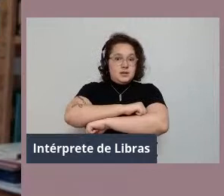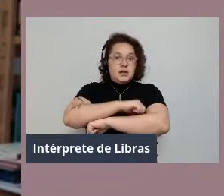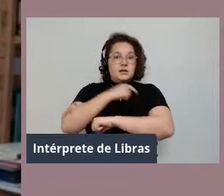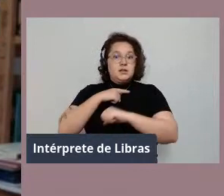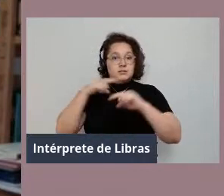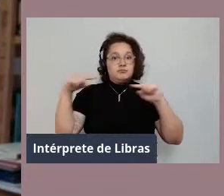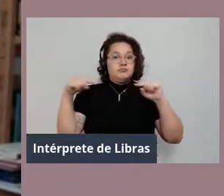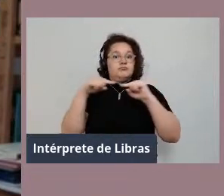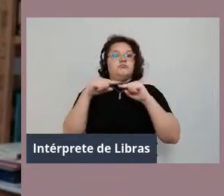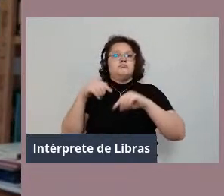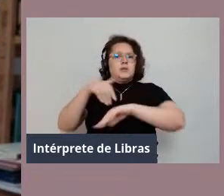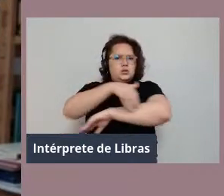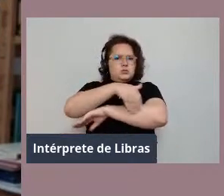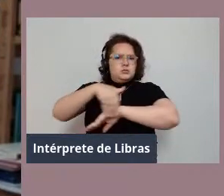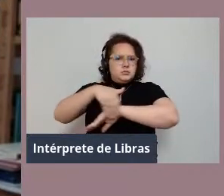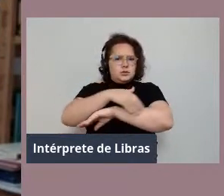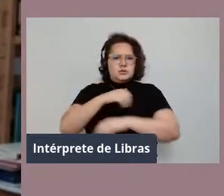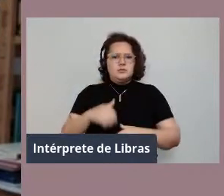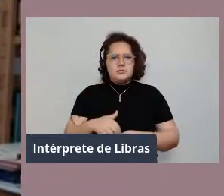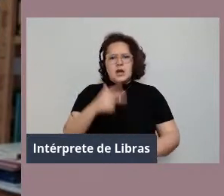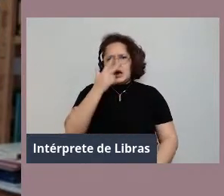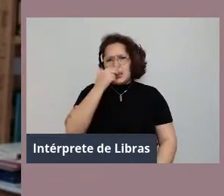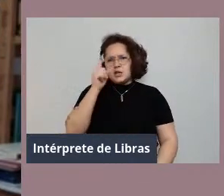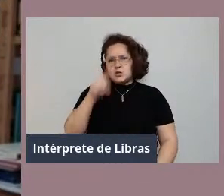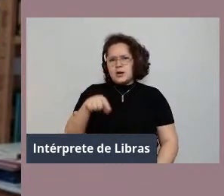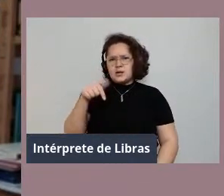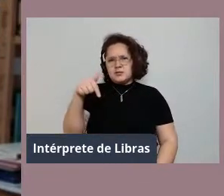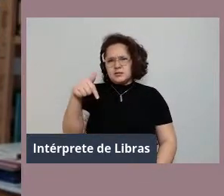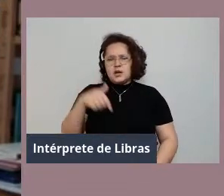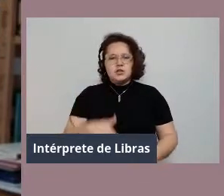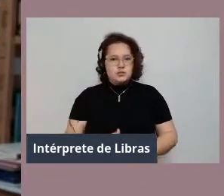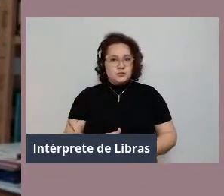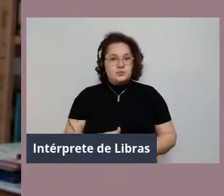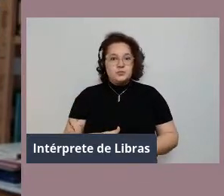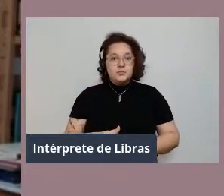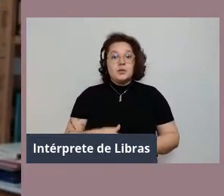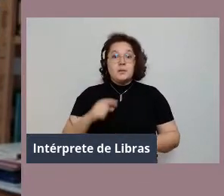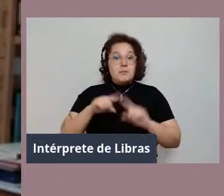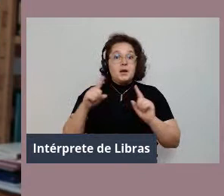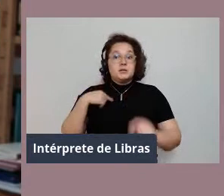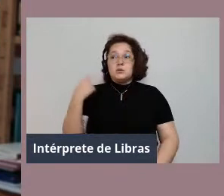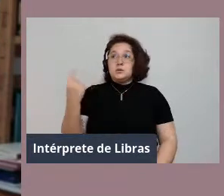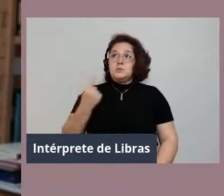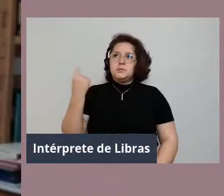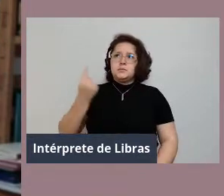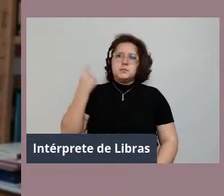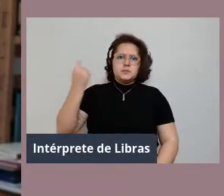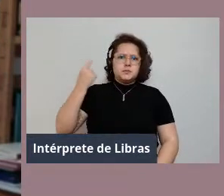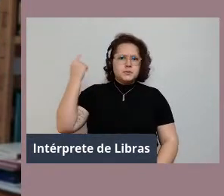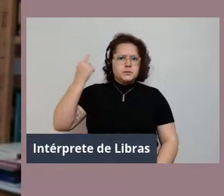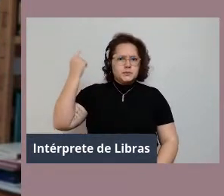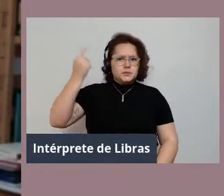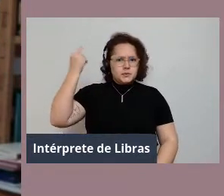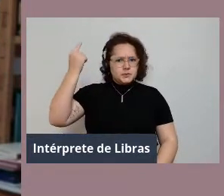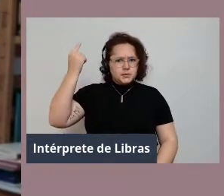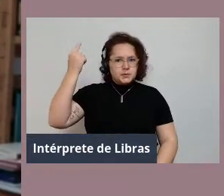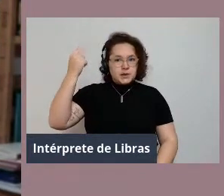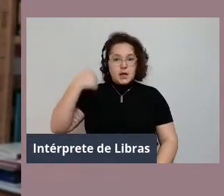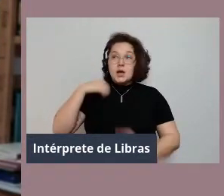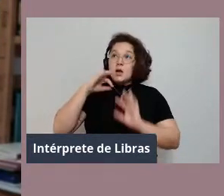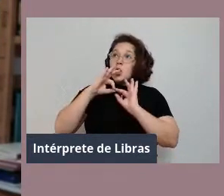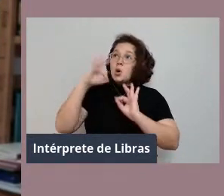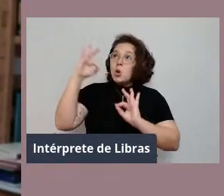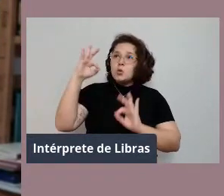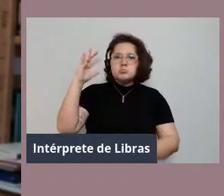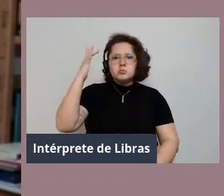endereço que ela me dera. Acho que 7º. De qualquer modo, bem alto. De longe, eu não podia distinguir